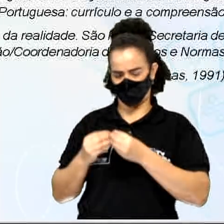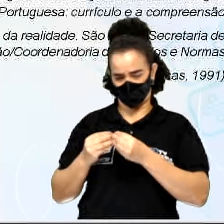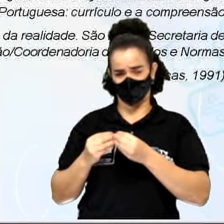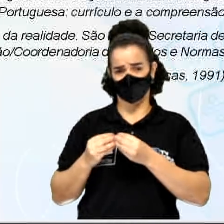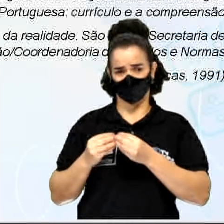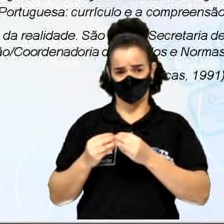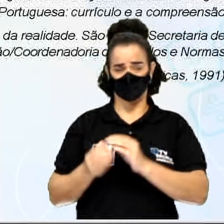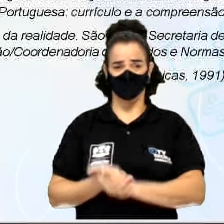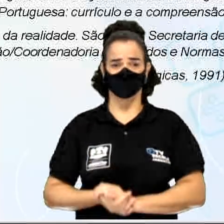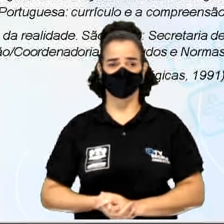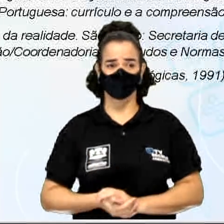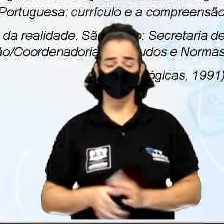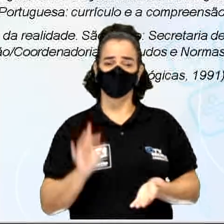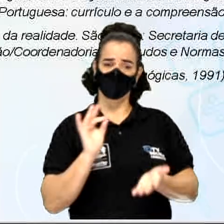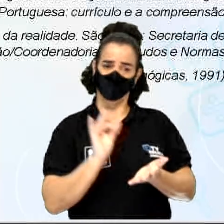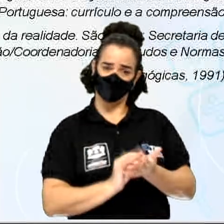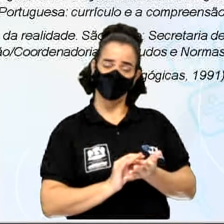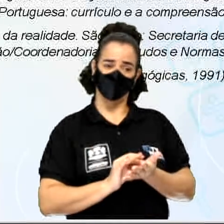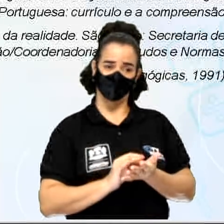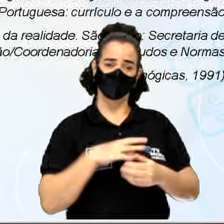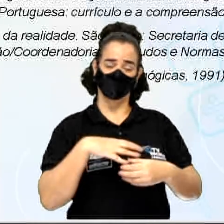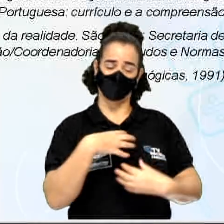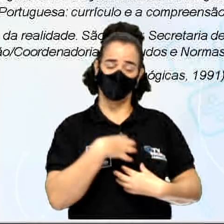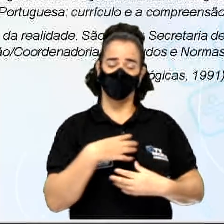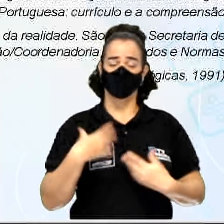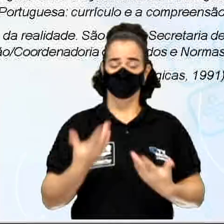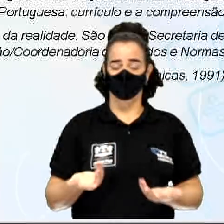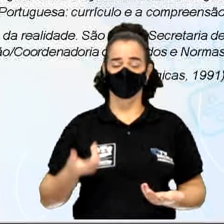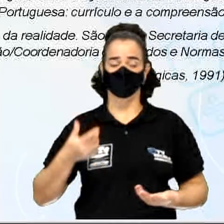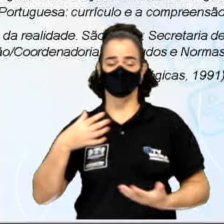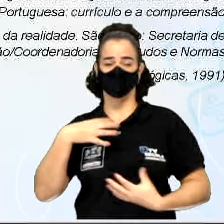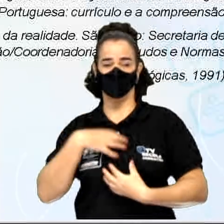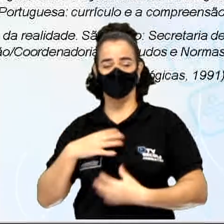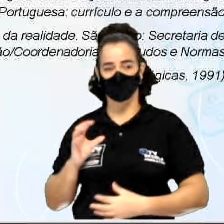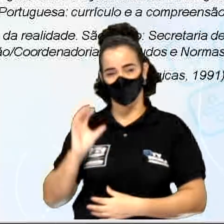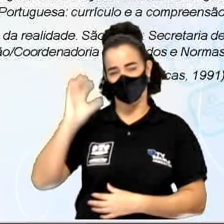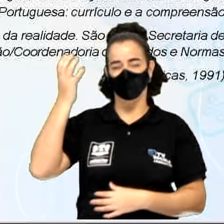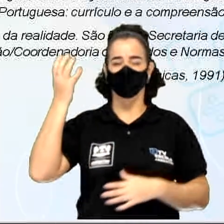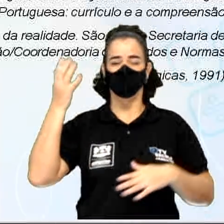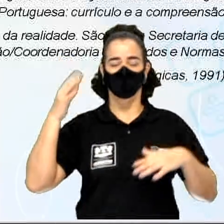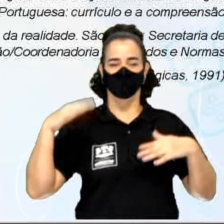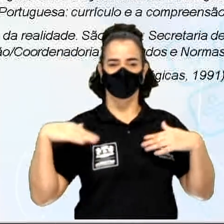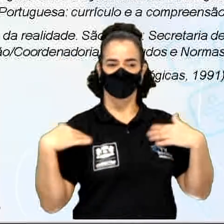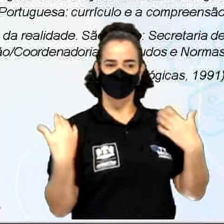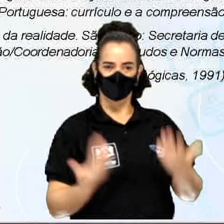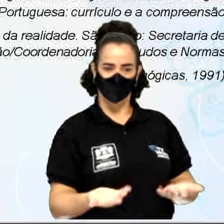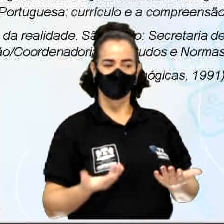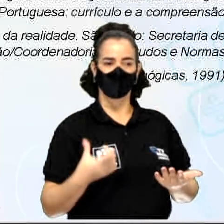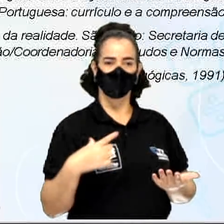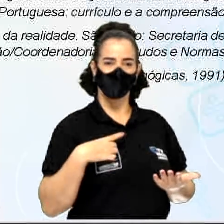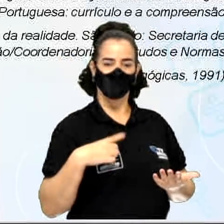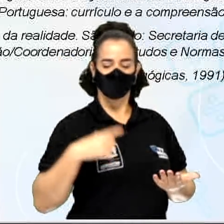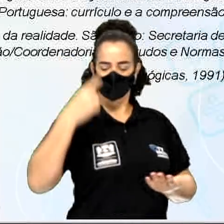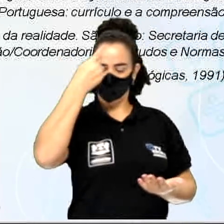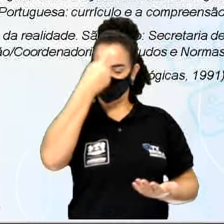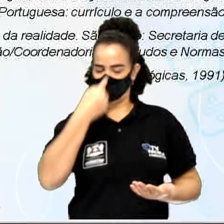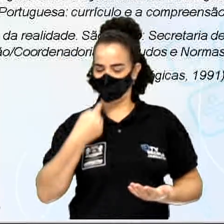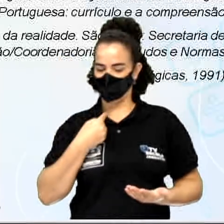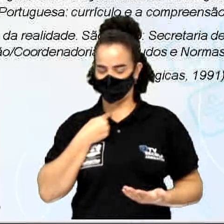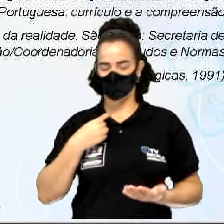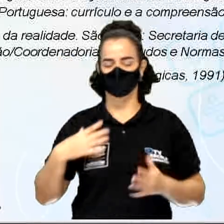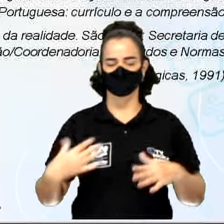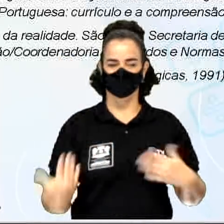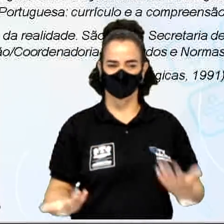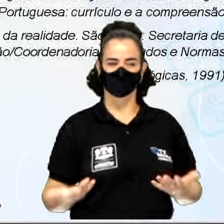pudesse. De uma certa maneira, seu jeito decidido e uma nesga de caráter que deixou entrever na relação imediata